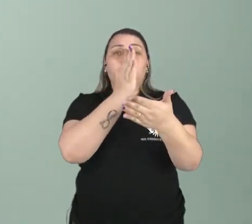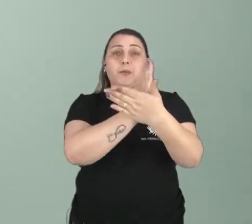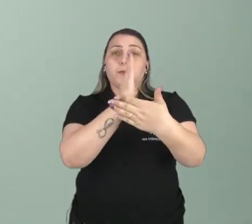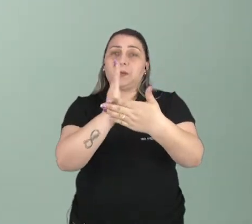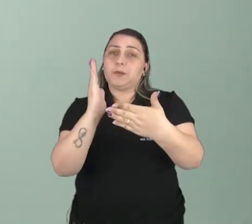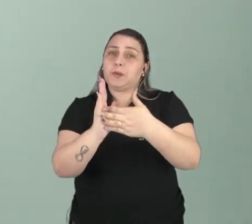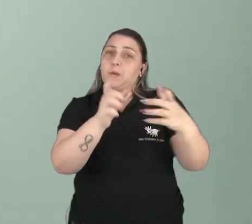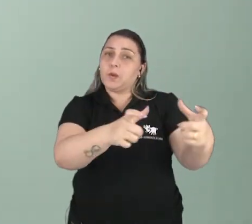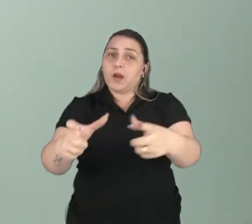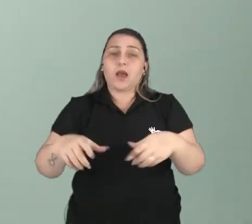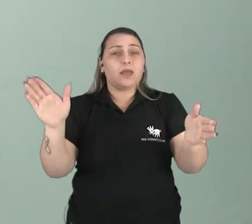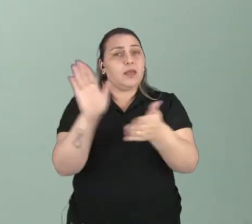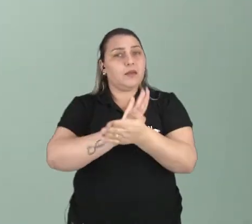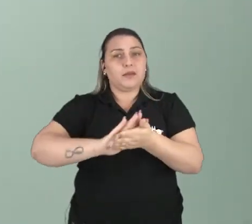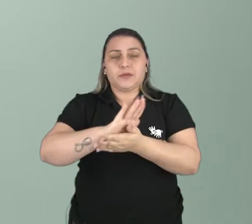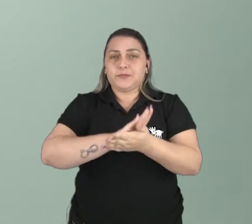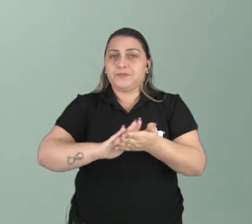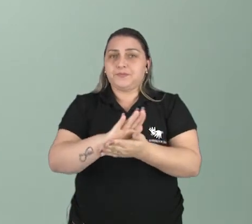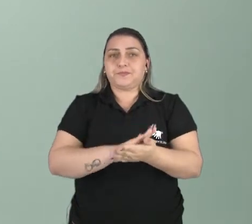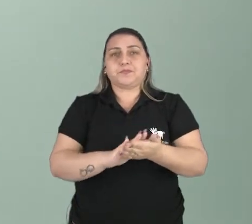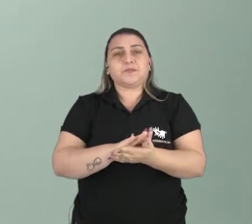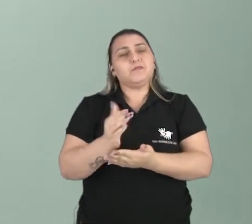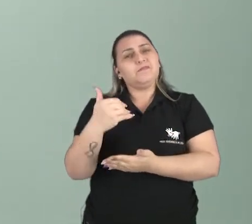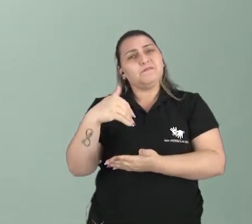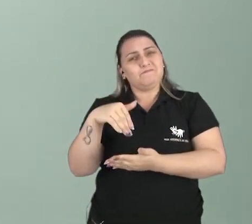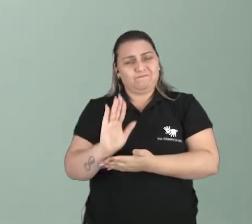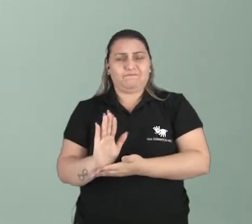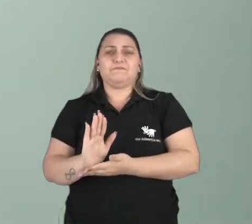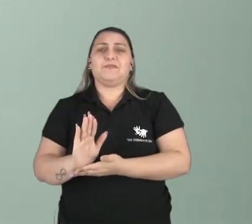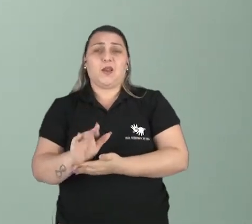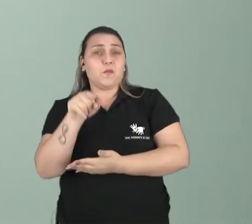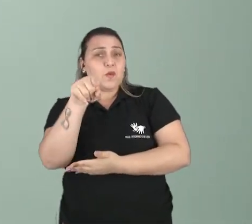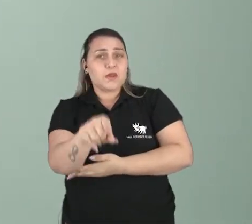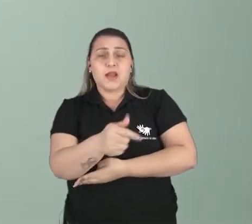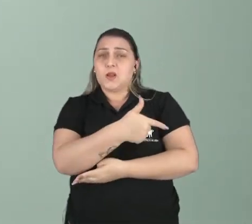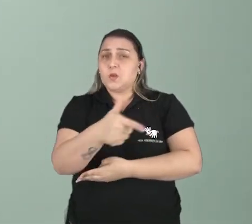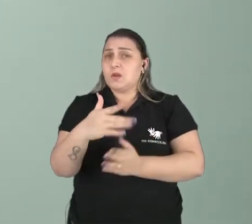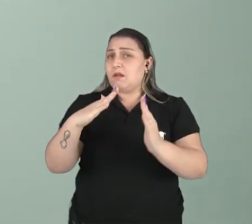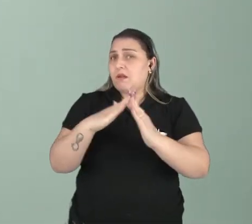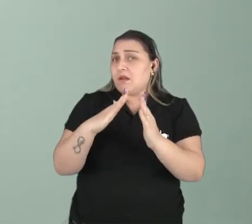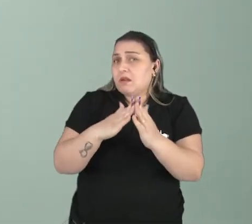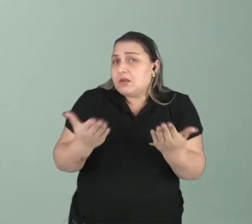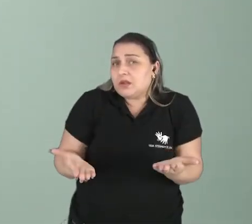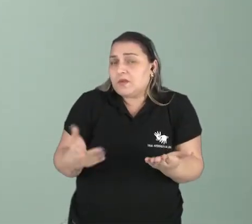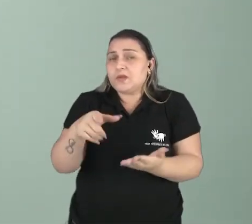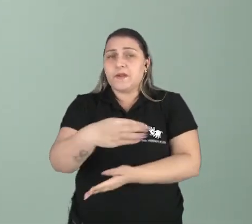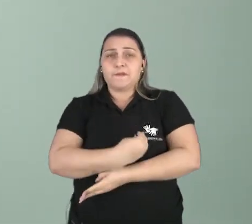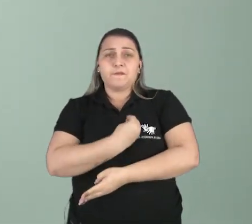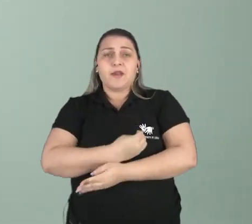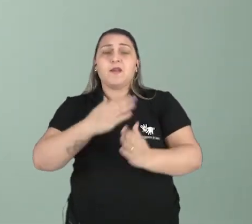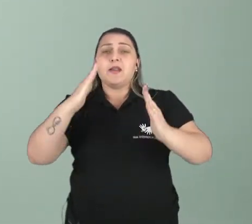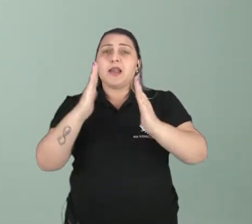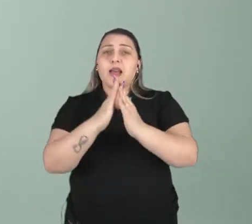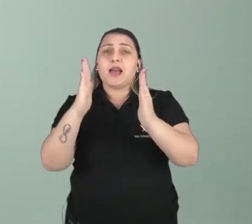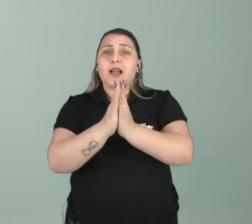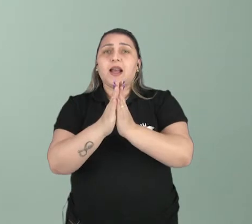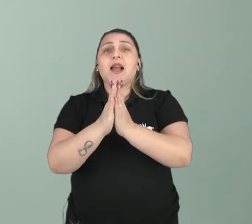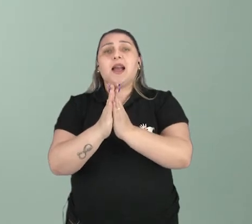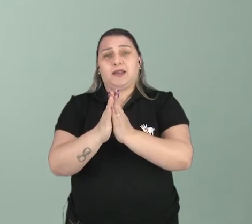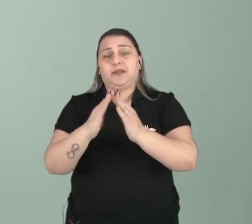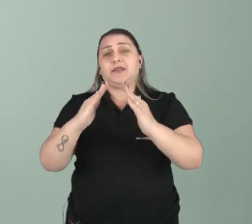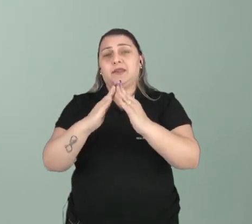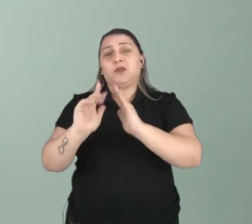ou, para tornar ainda mais extremo, ou você nem tem casa, você vive aí na casa dos outros,